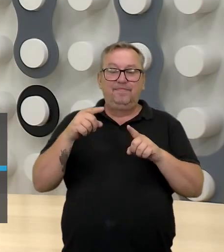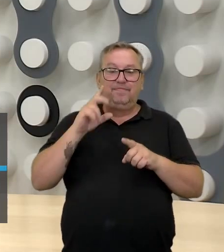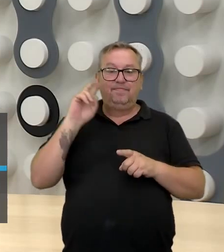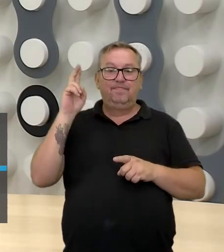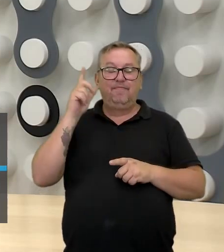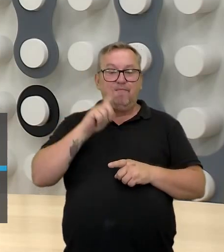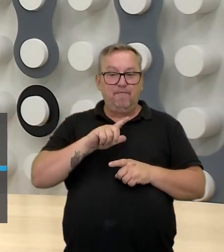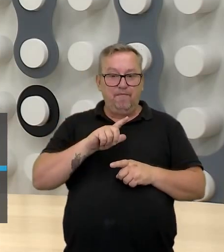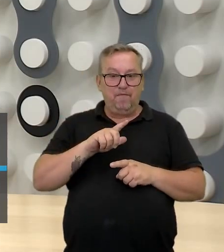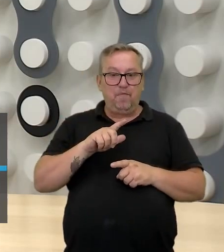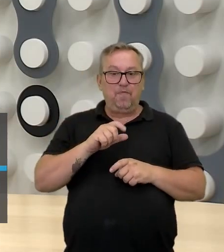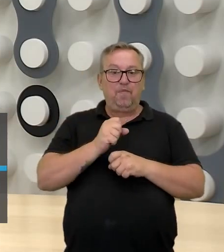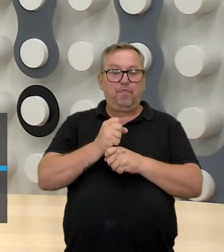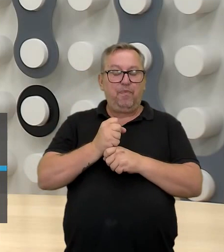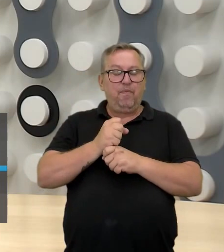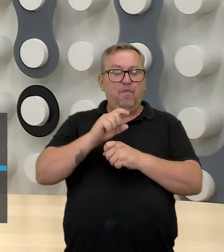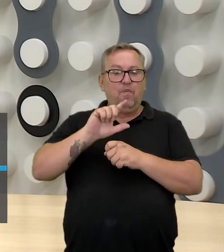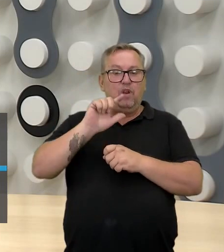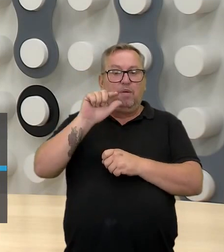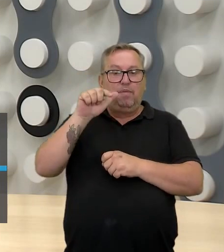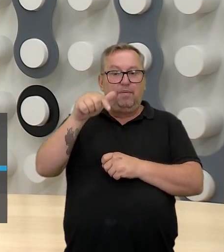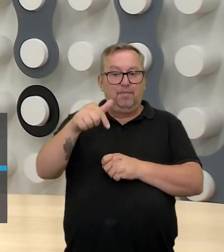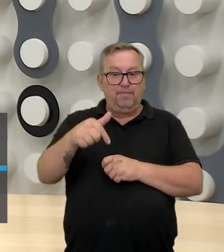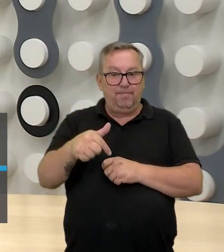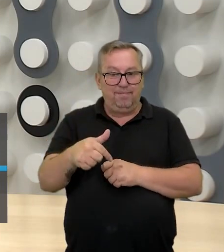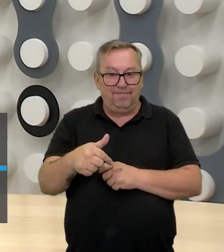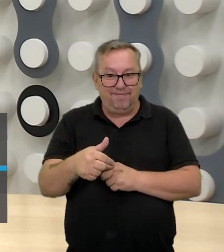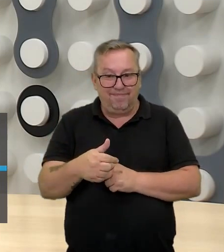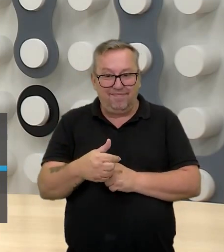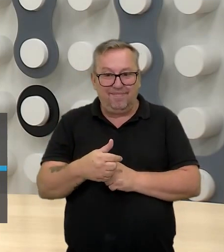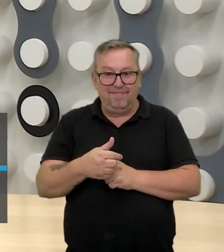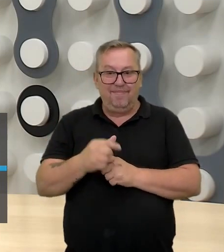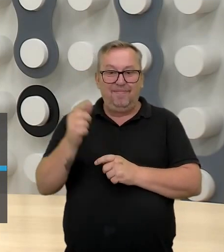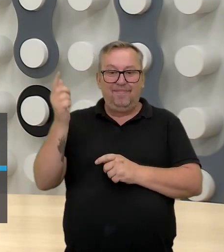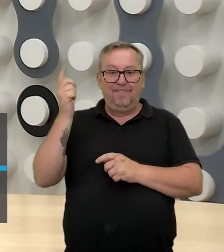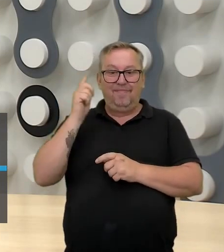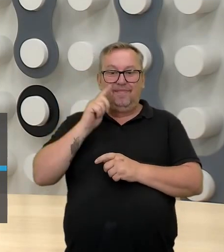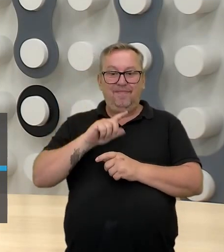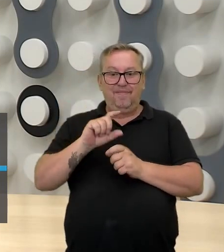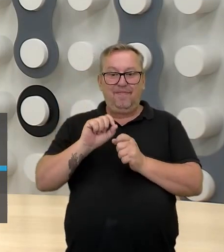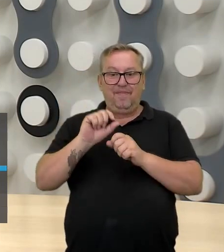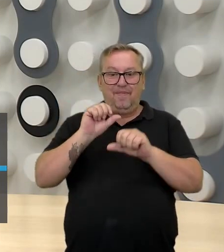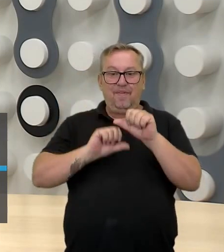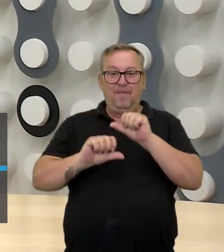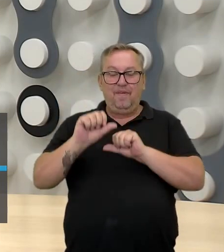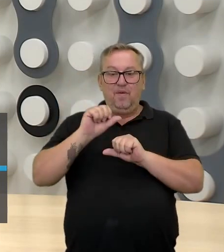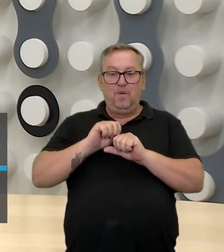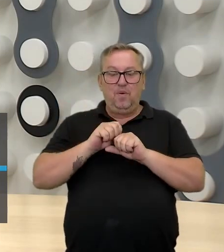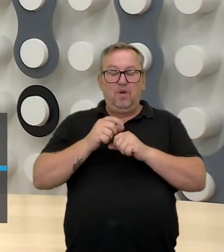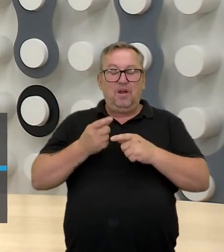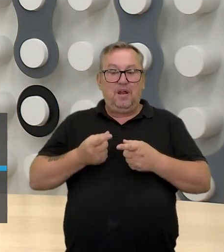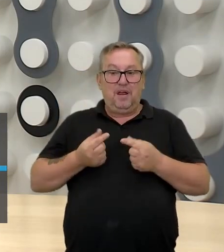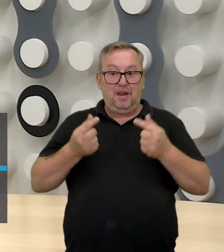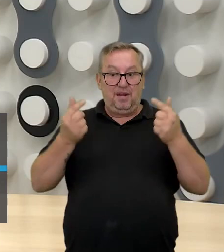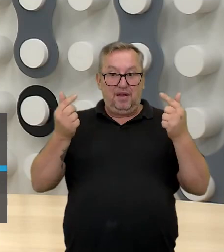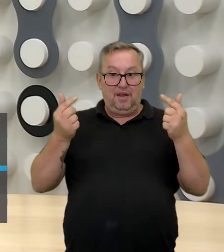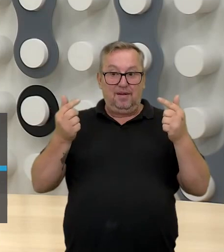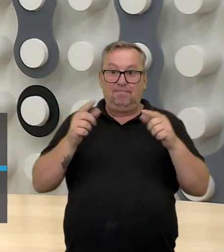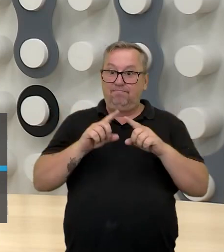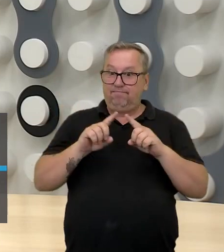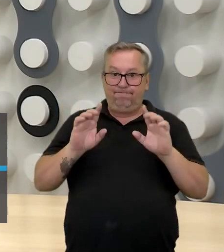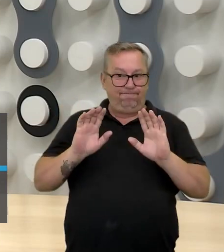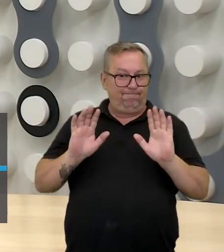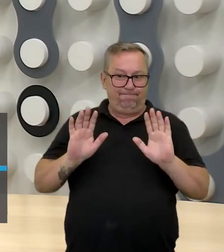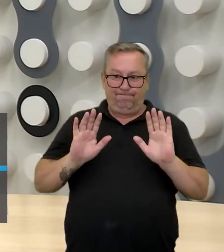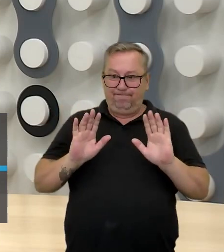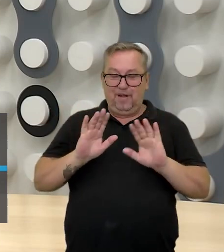aí, muitos anos depois, gerações depois, né, ele consegue transformar isso num império. Então, não é mais assim,